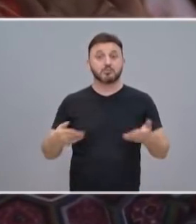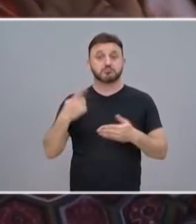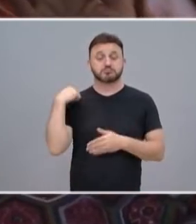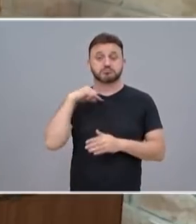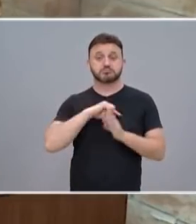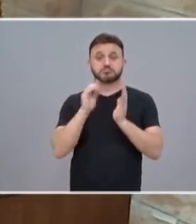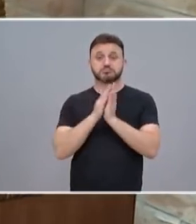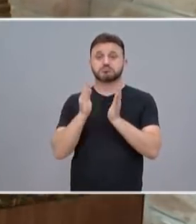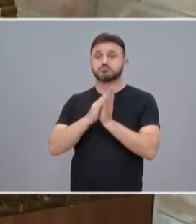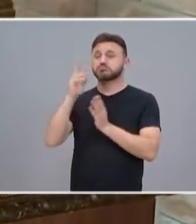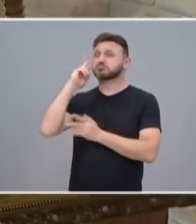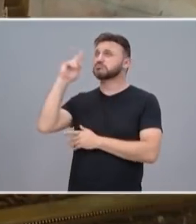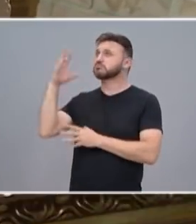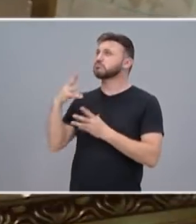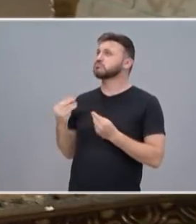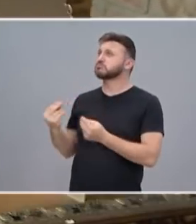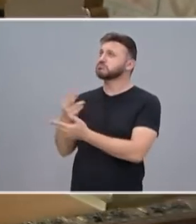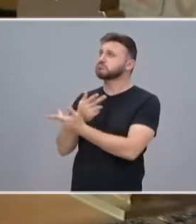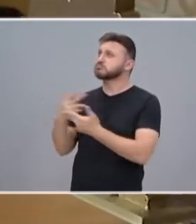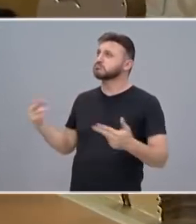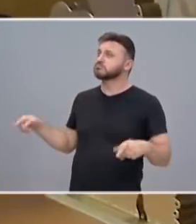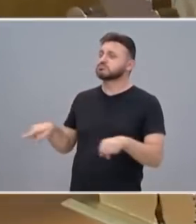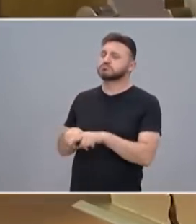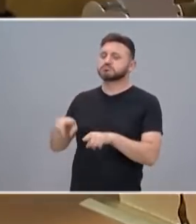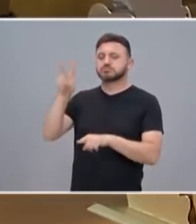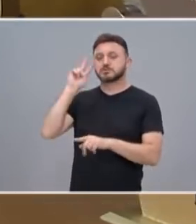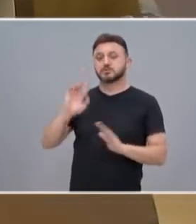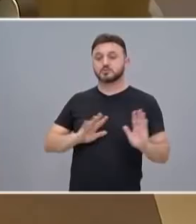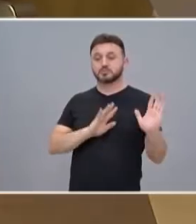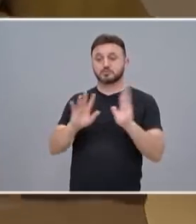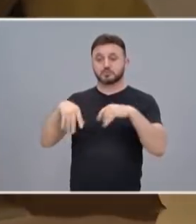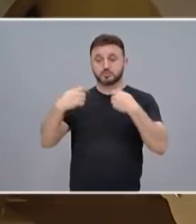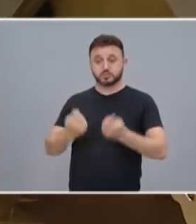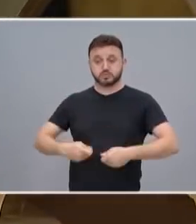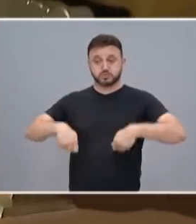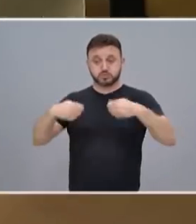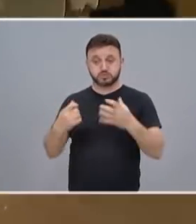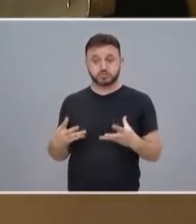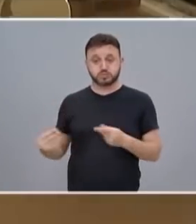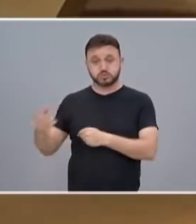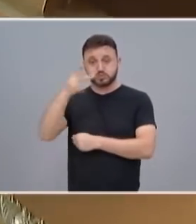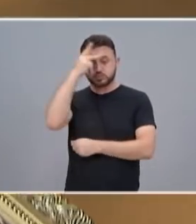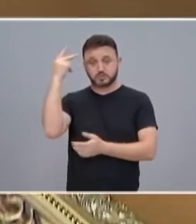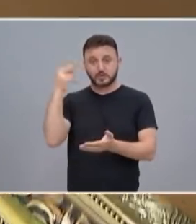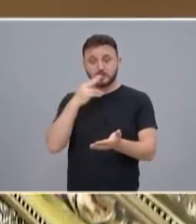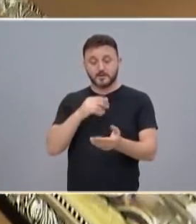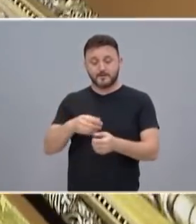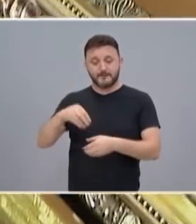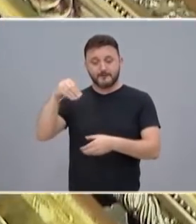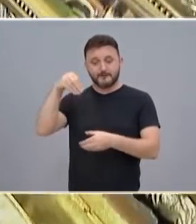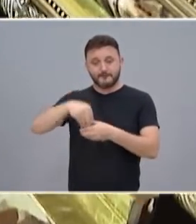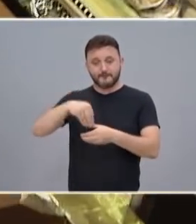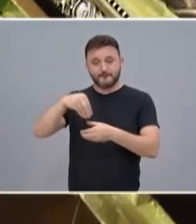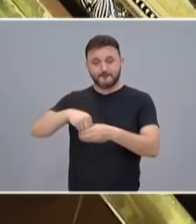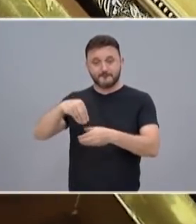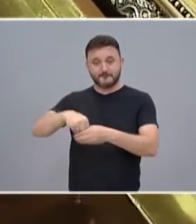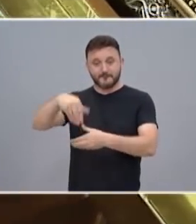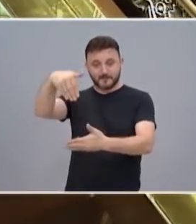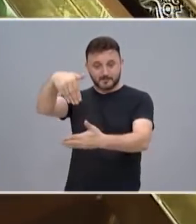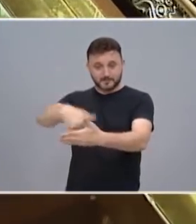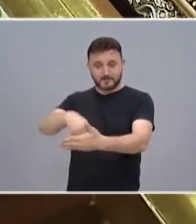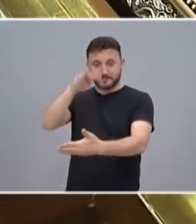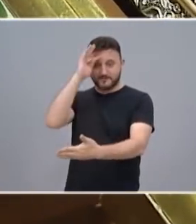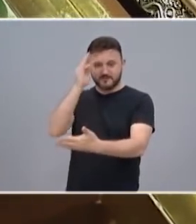necessidades, tantas histórias, tantas vidas, tantas pessoas que depositaram a sua esperança, Senhor, nesta oração.